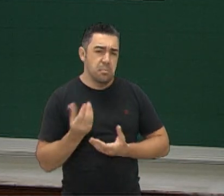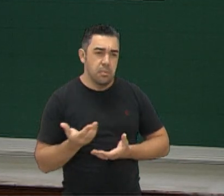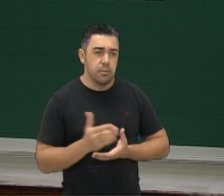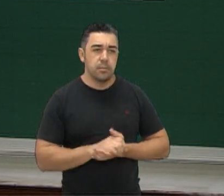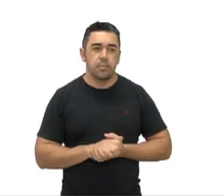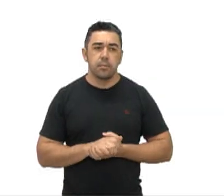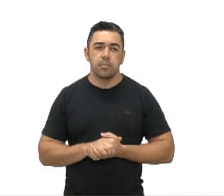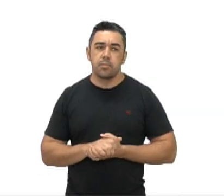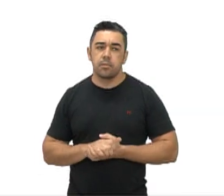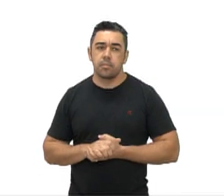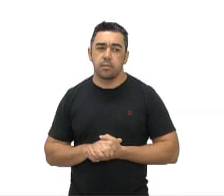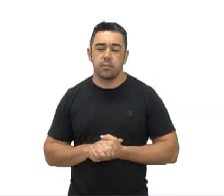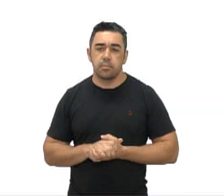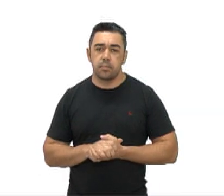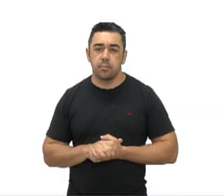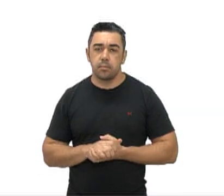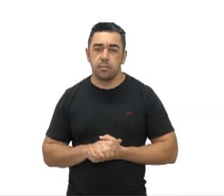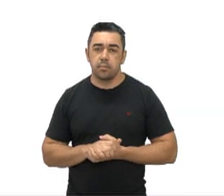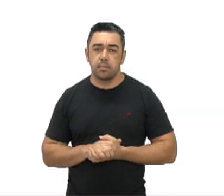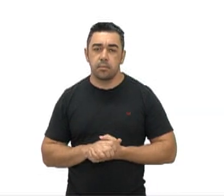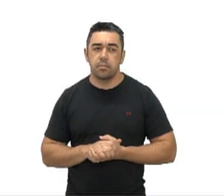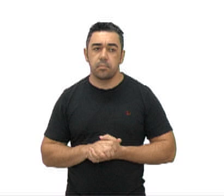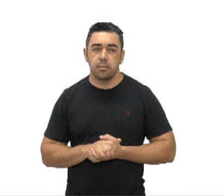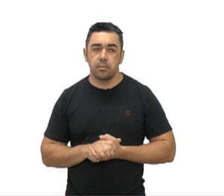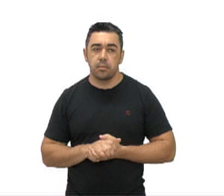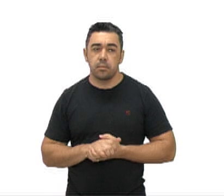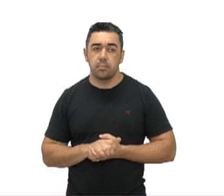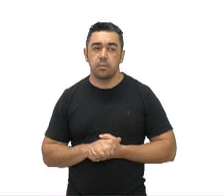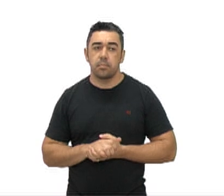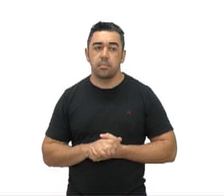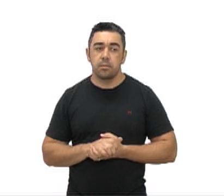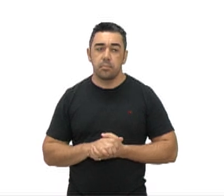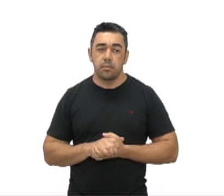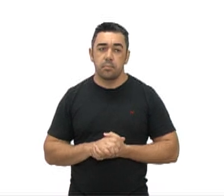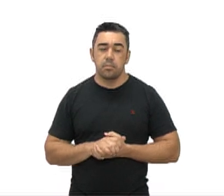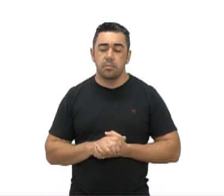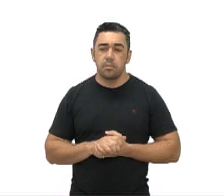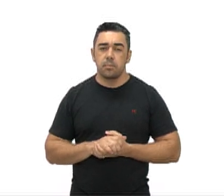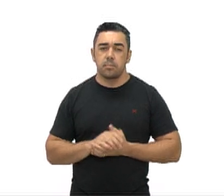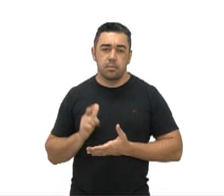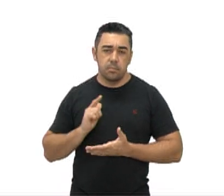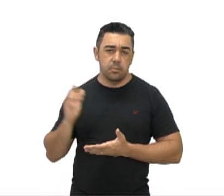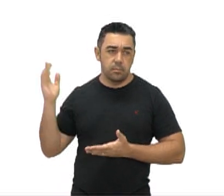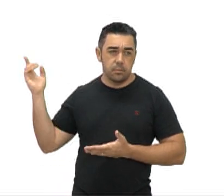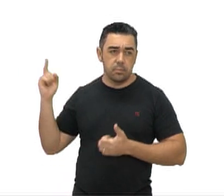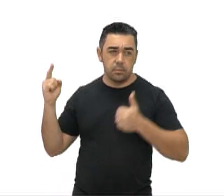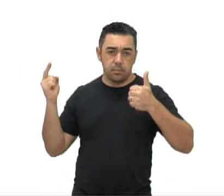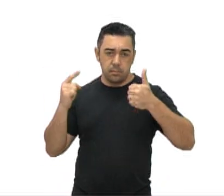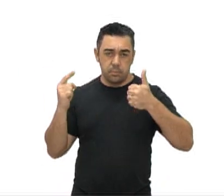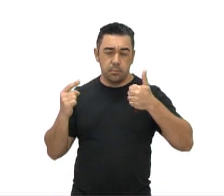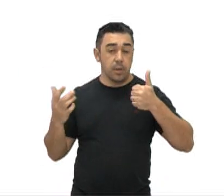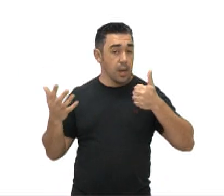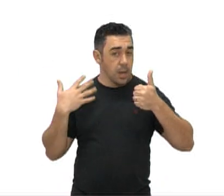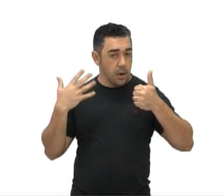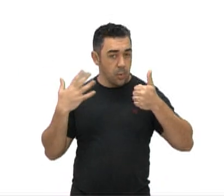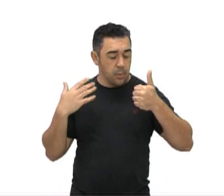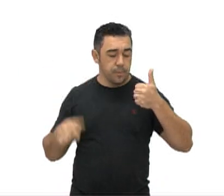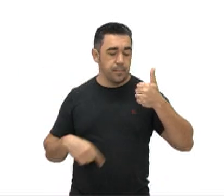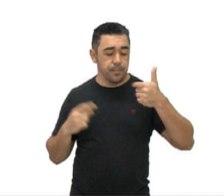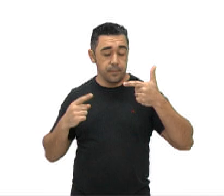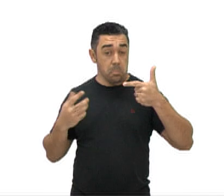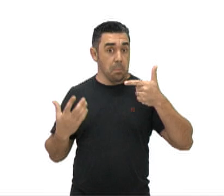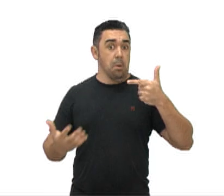tempo. Hace calor, ou então, hace mucho calor. Faz muito calor ou faz